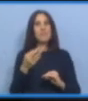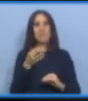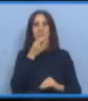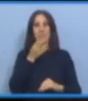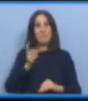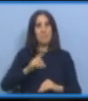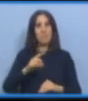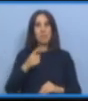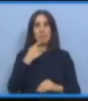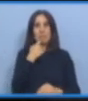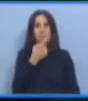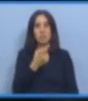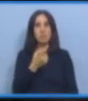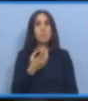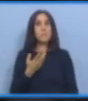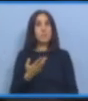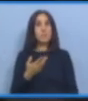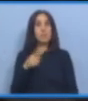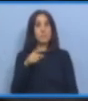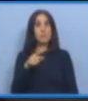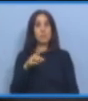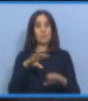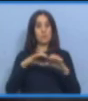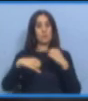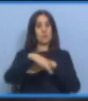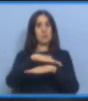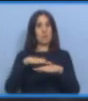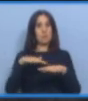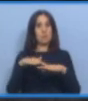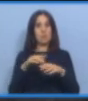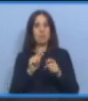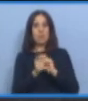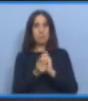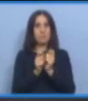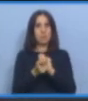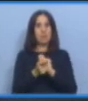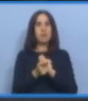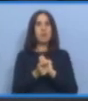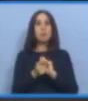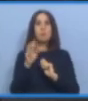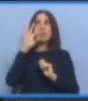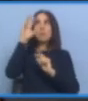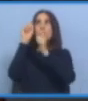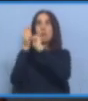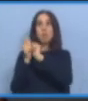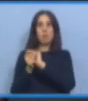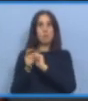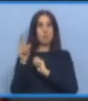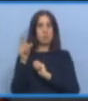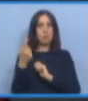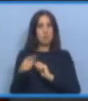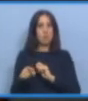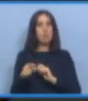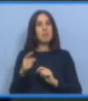muitas vezes dizer que adaptar as sociedades às alterações climáticas, ter outro tipo